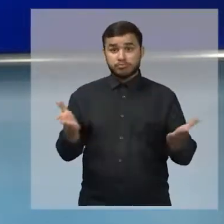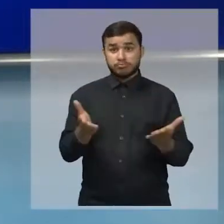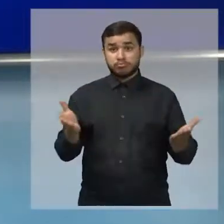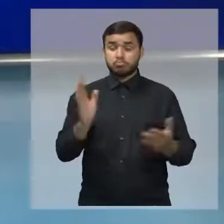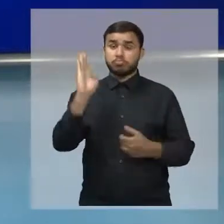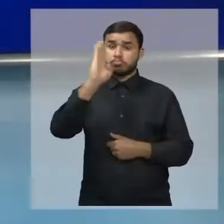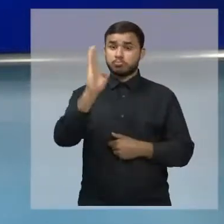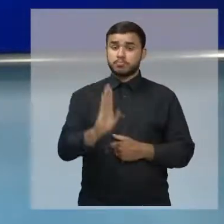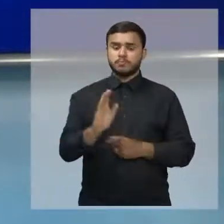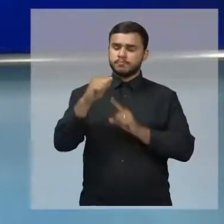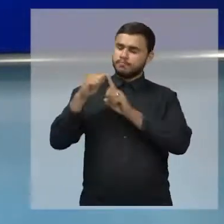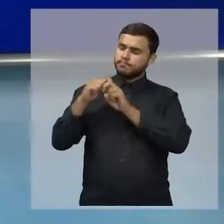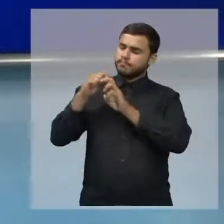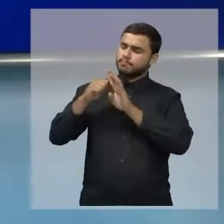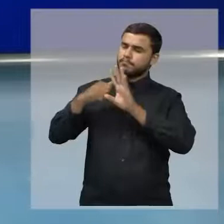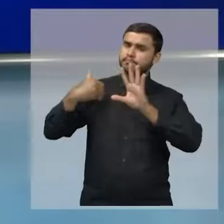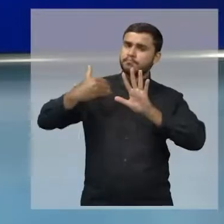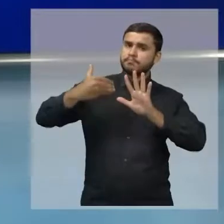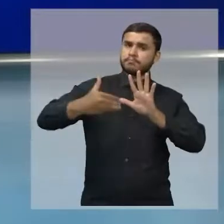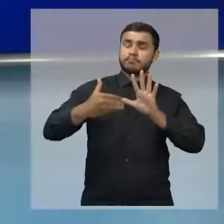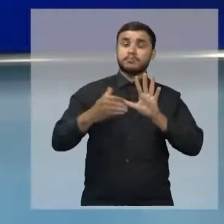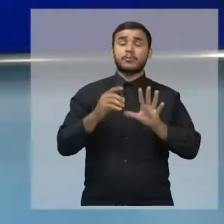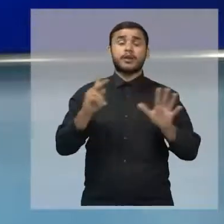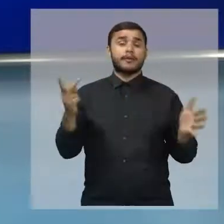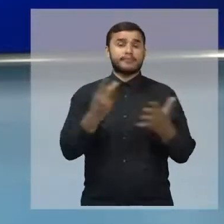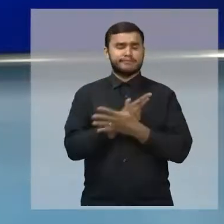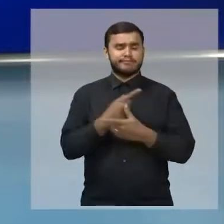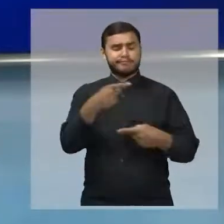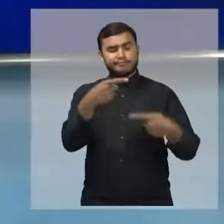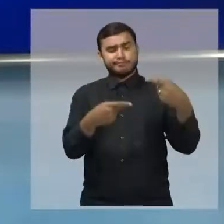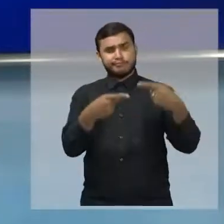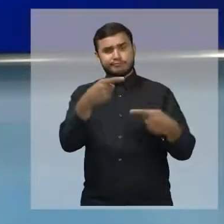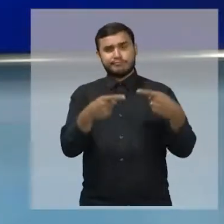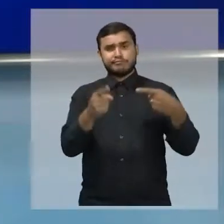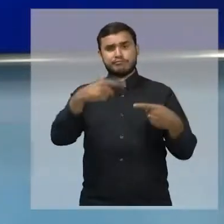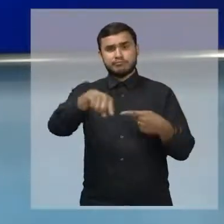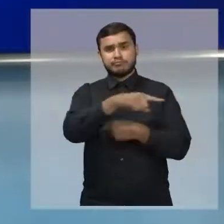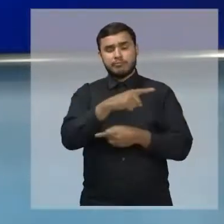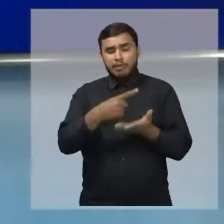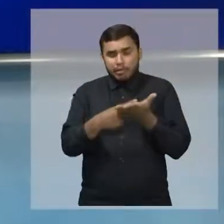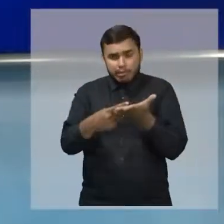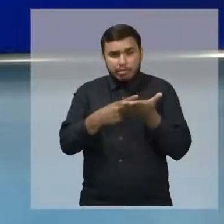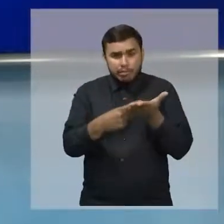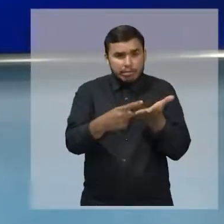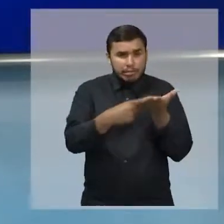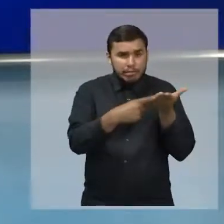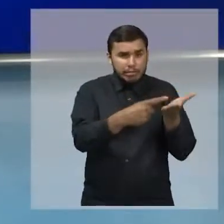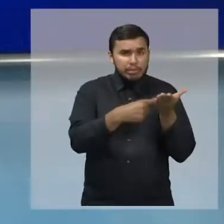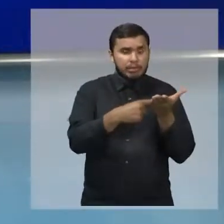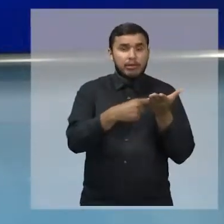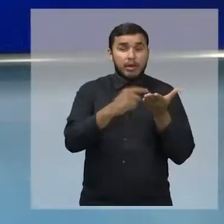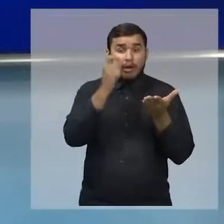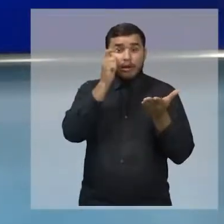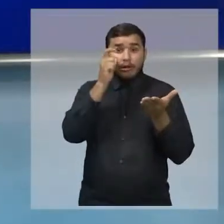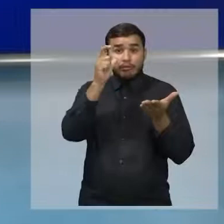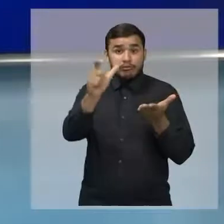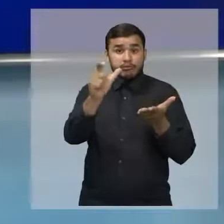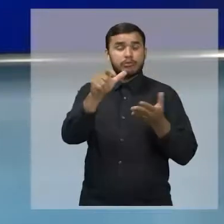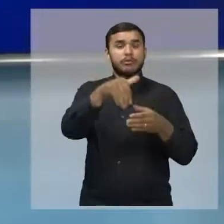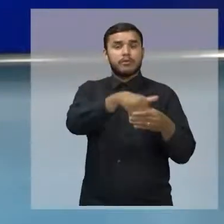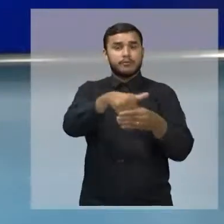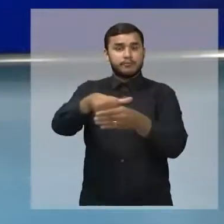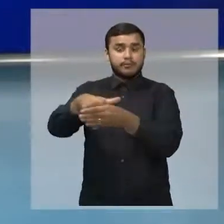últimos meses, o que se convencionou chamar de combo político eleitoral. Isso mesmo,